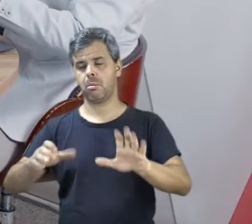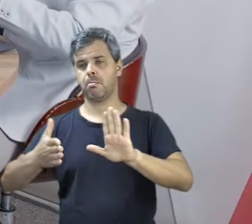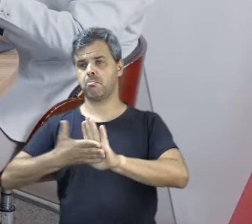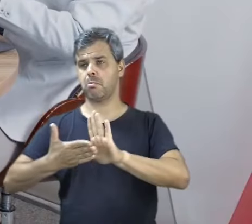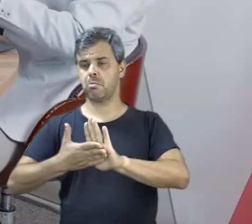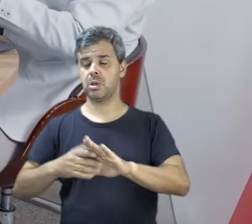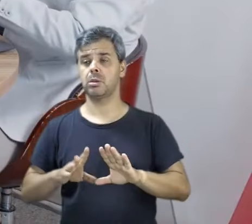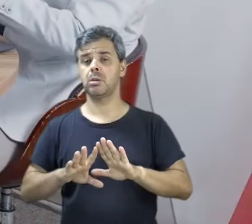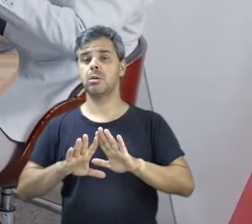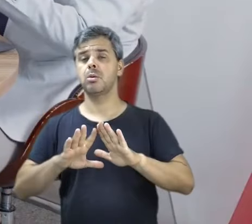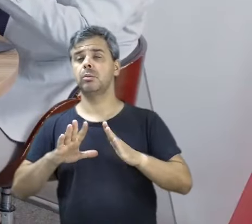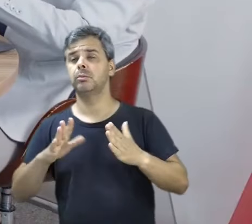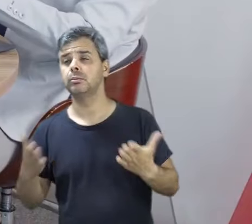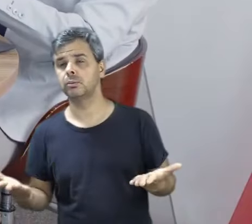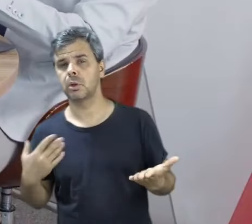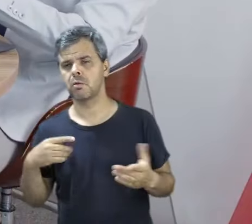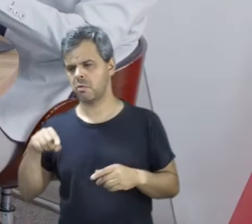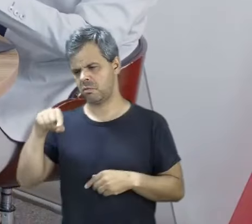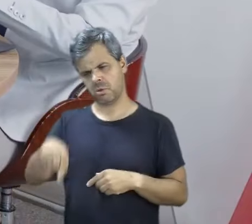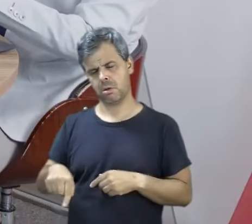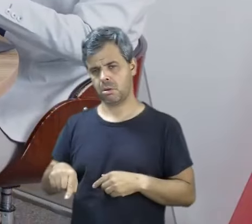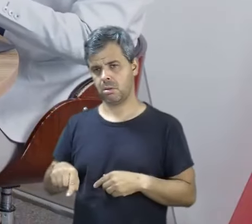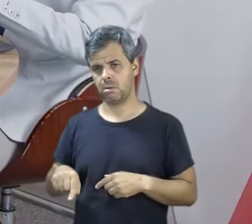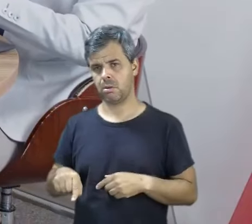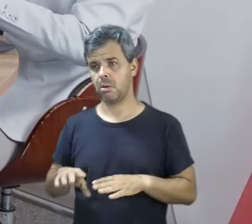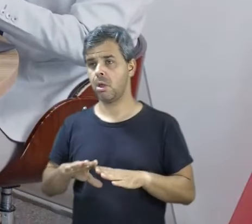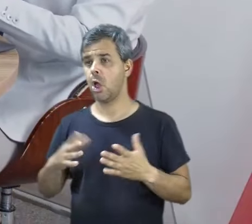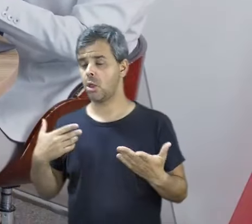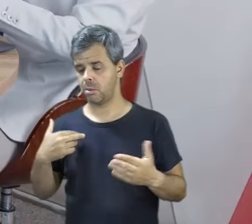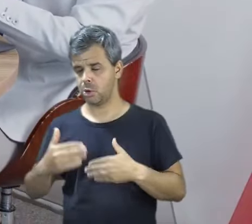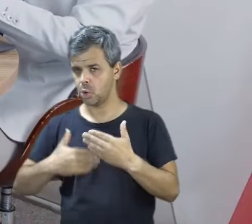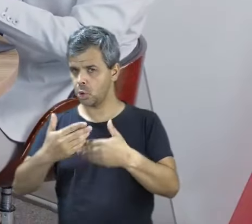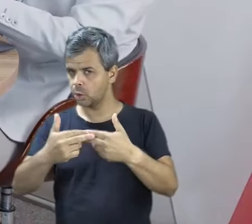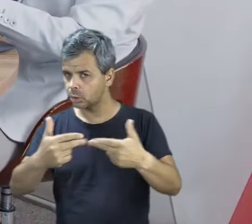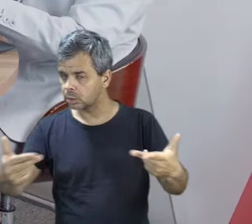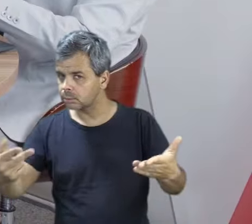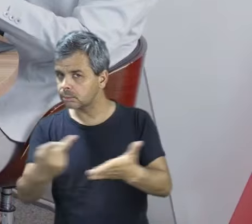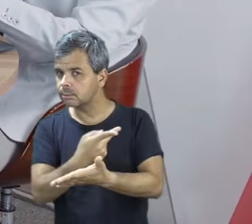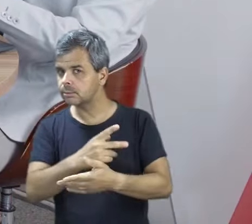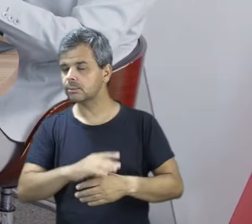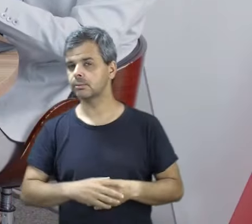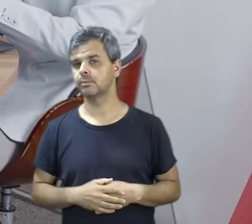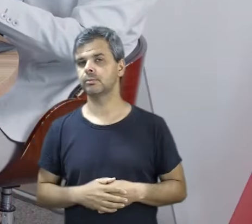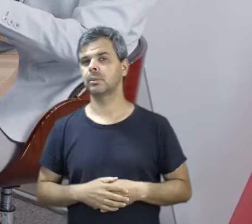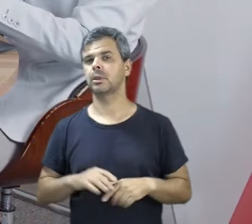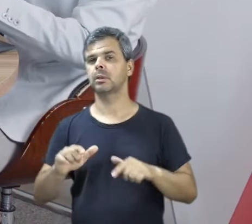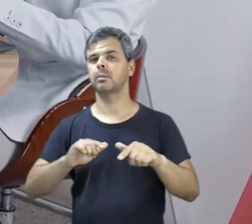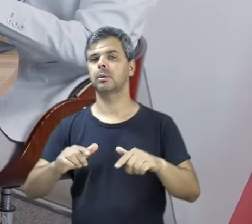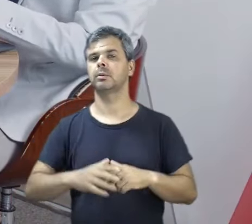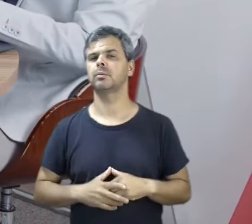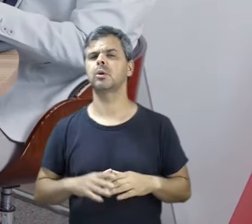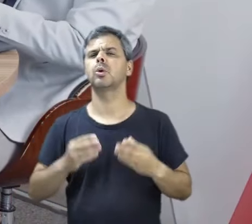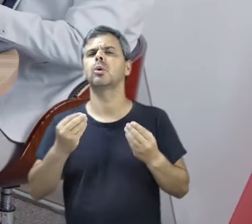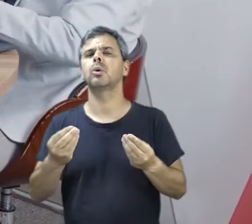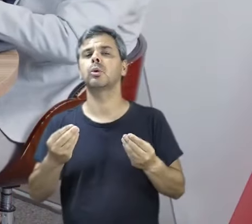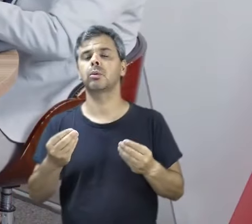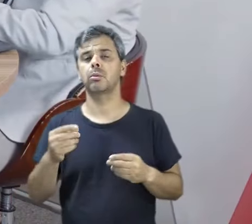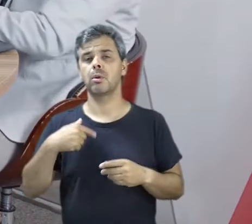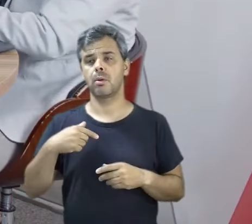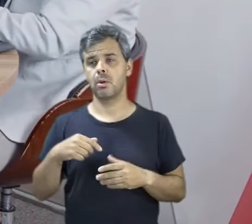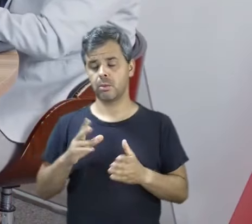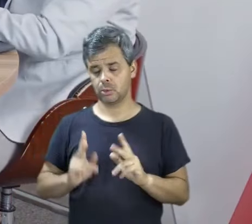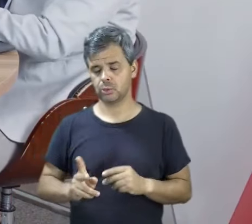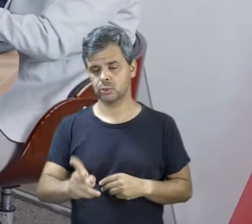mais, mas e aí? Fica só aí ou tem mais a partir desse trabalho, né? De que forma que vai ser